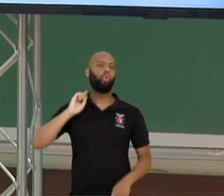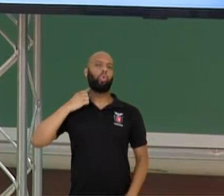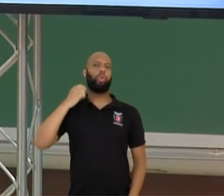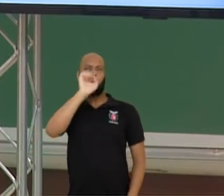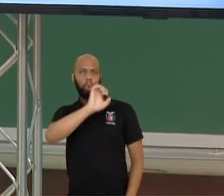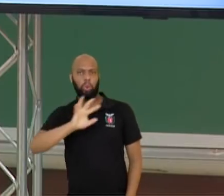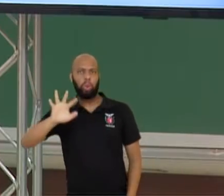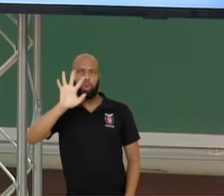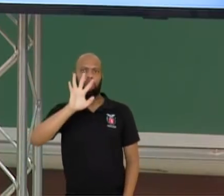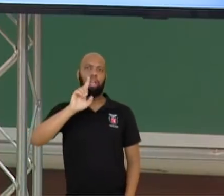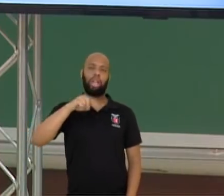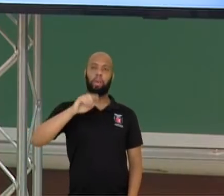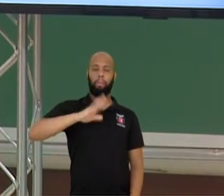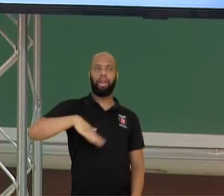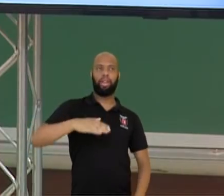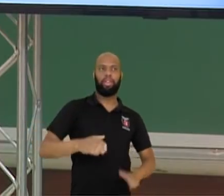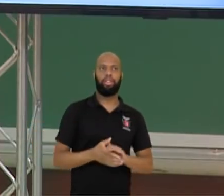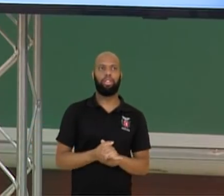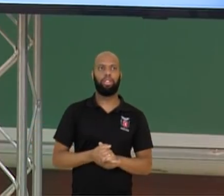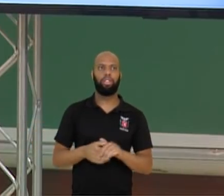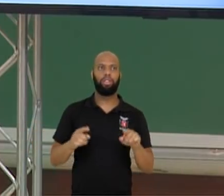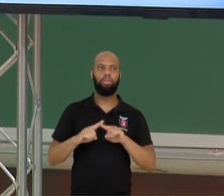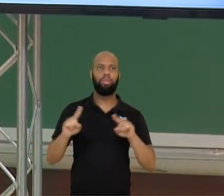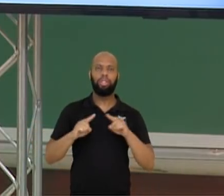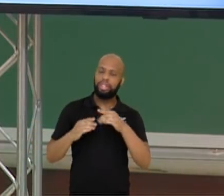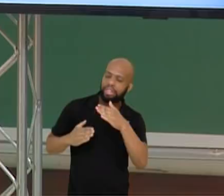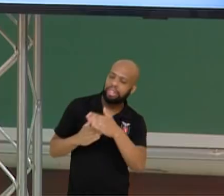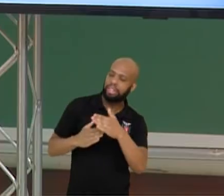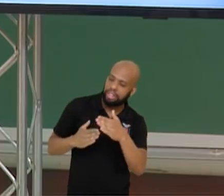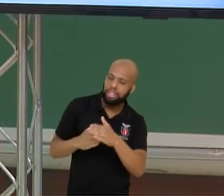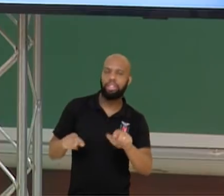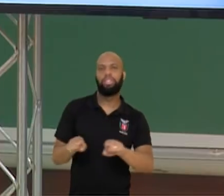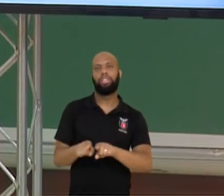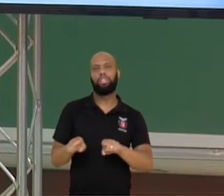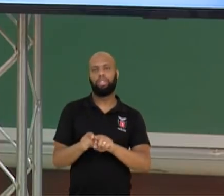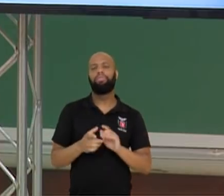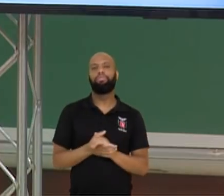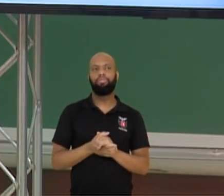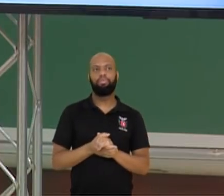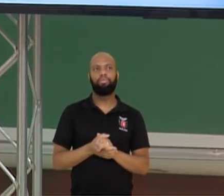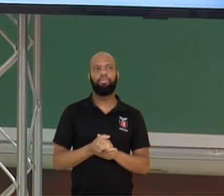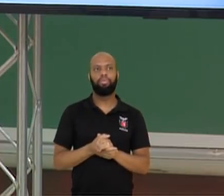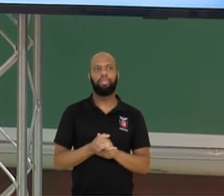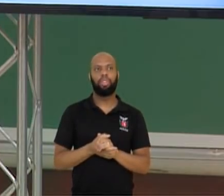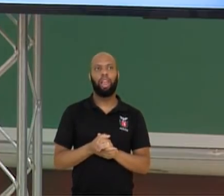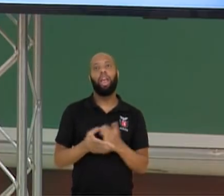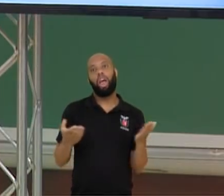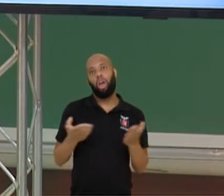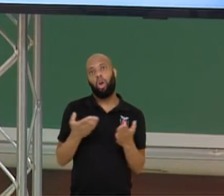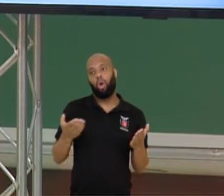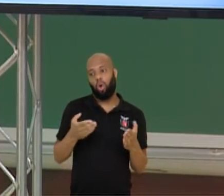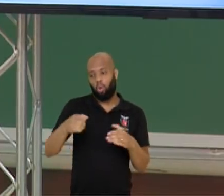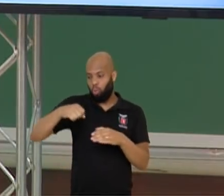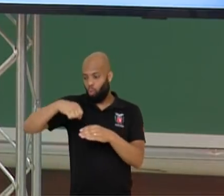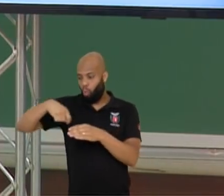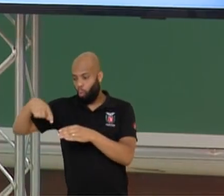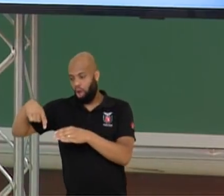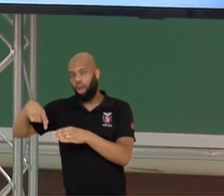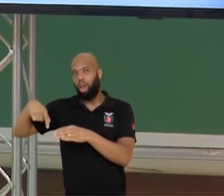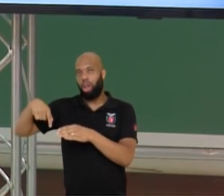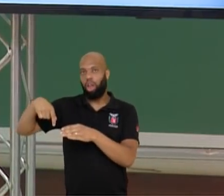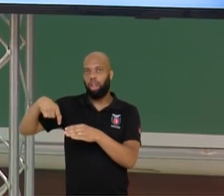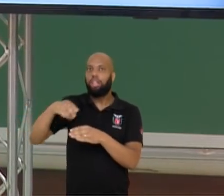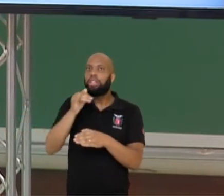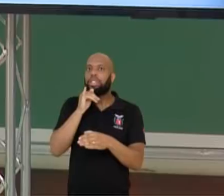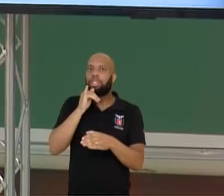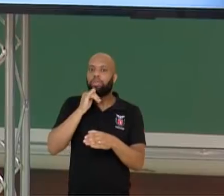é relativamente barata, mas também é limitada e demorada. Menos demorada do que a força humana ali, né? Porque o